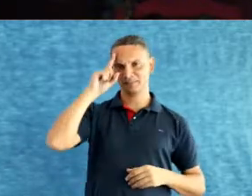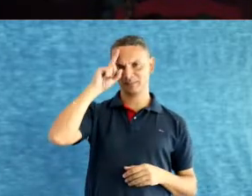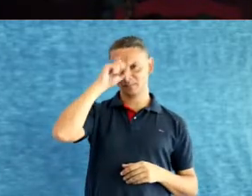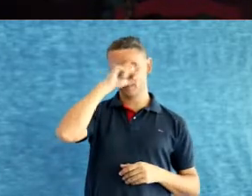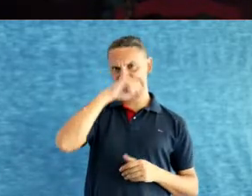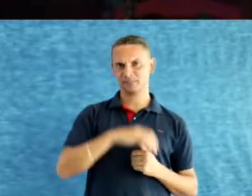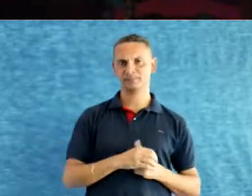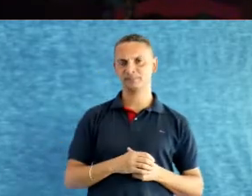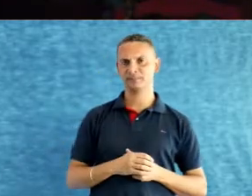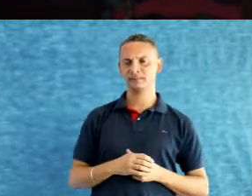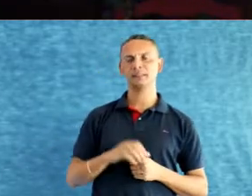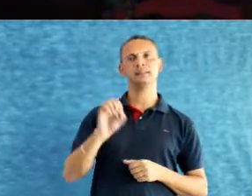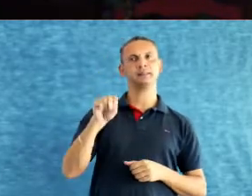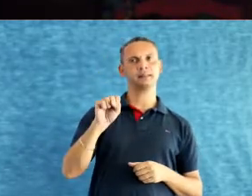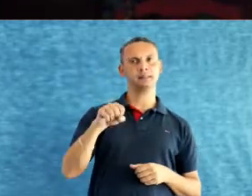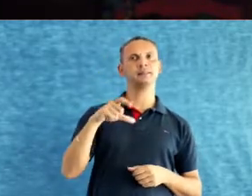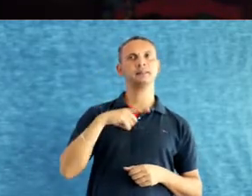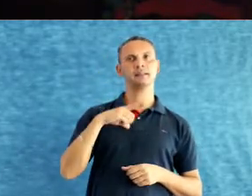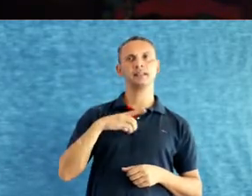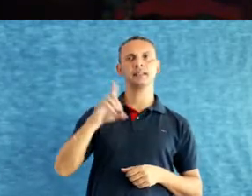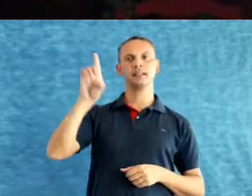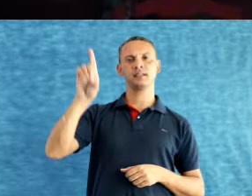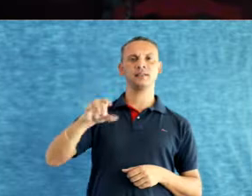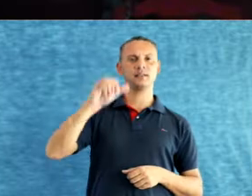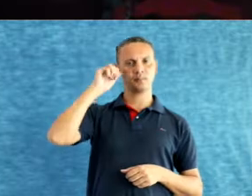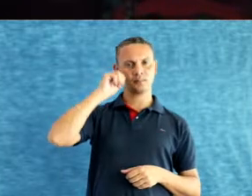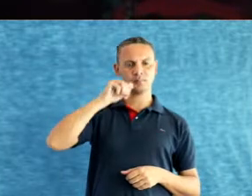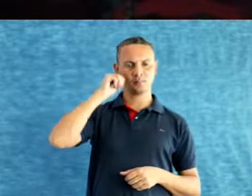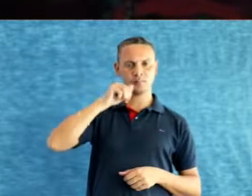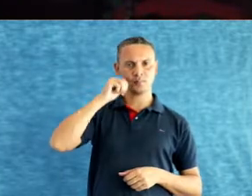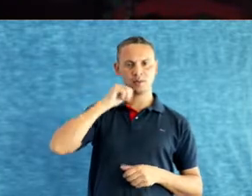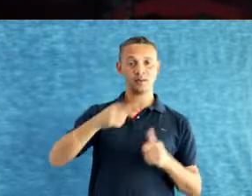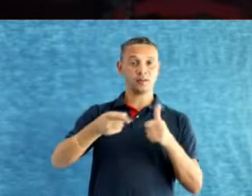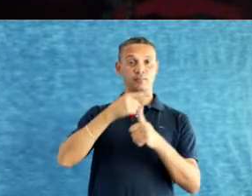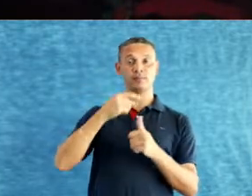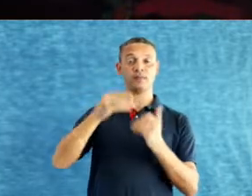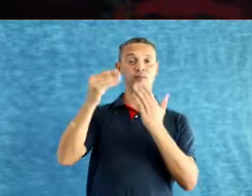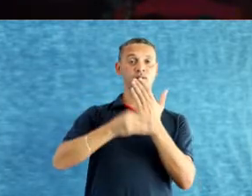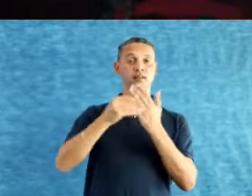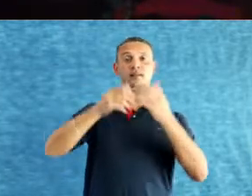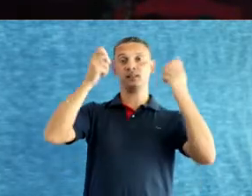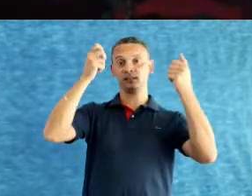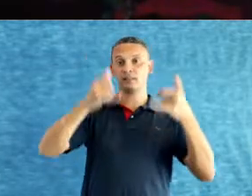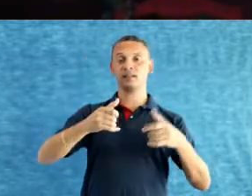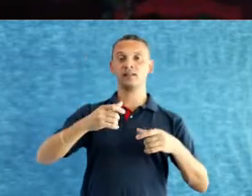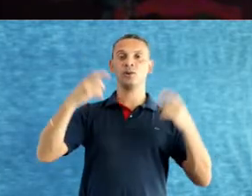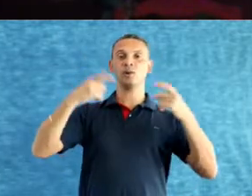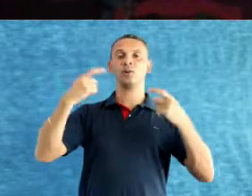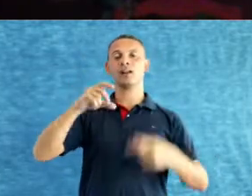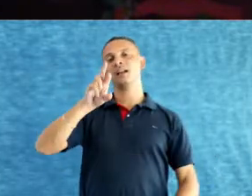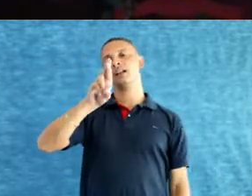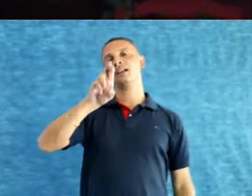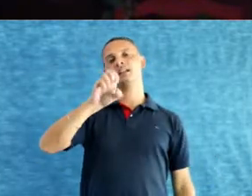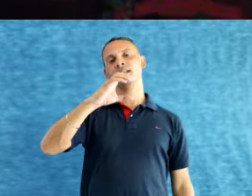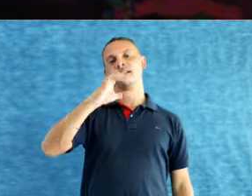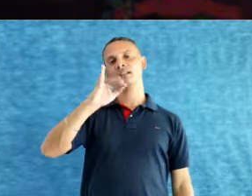em 1830, ela publica artigos no Espelho das Brasileiras, que era um jornal feminino,